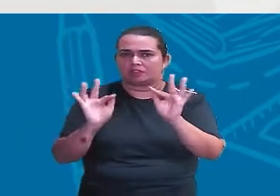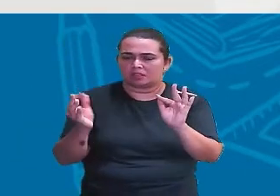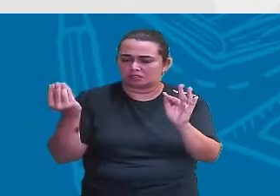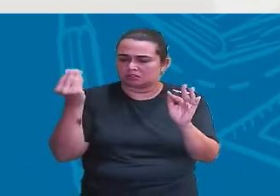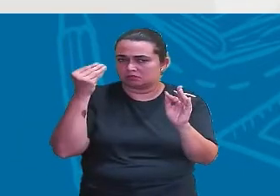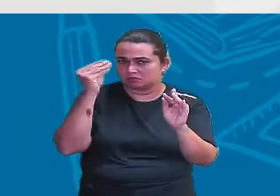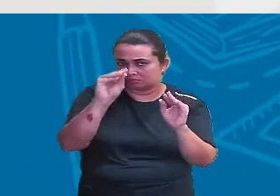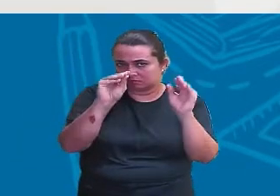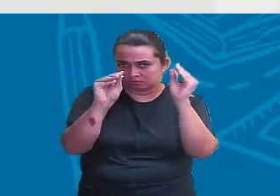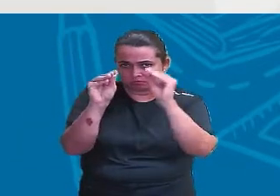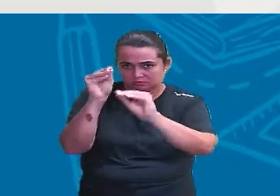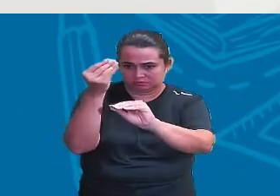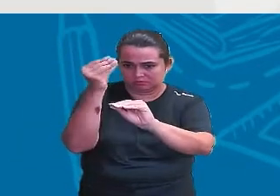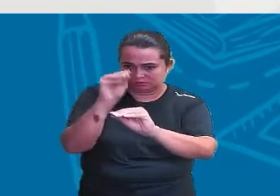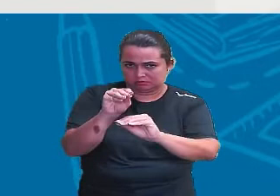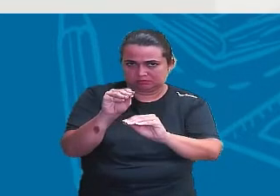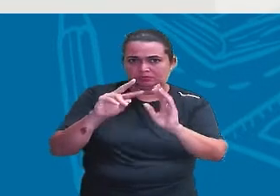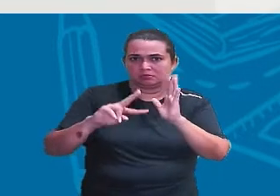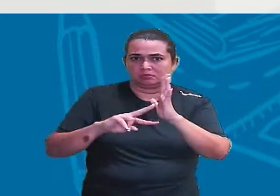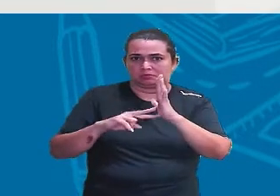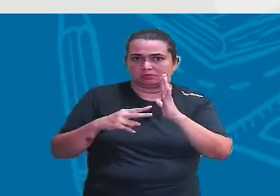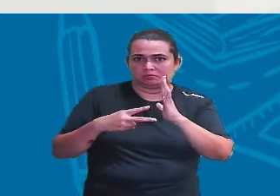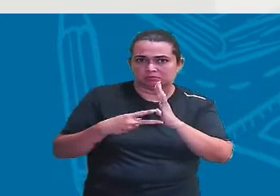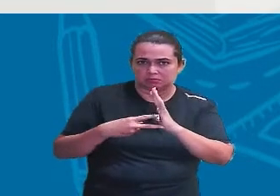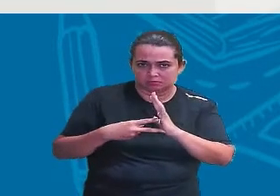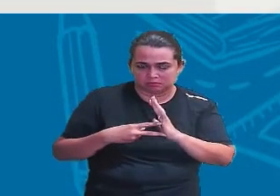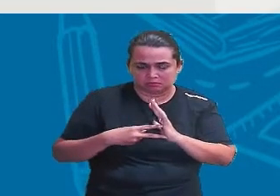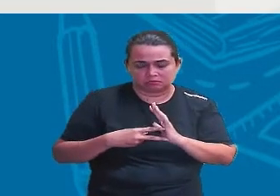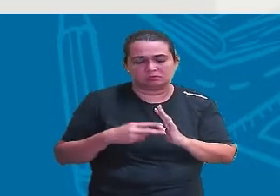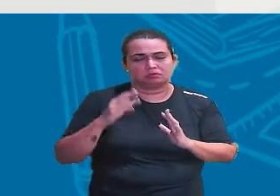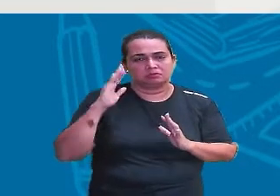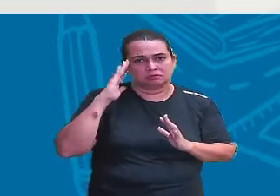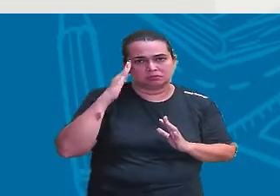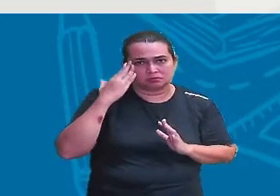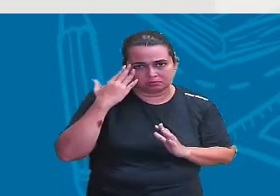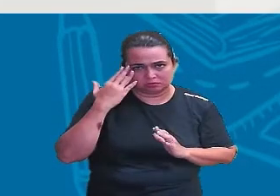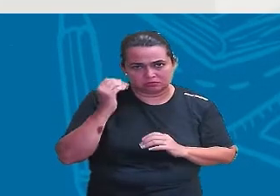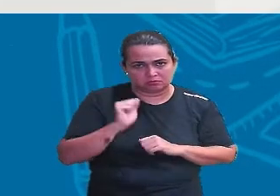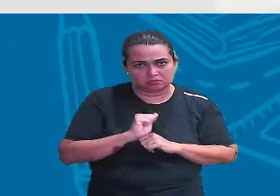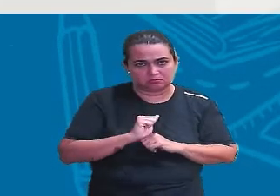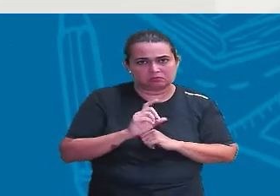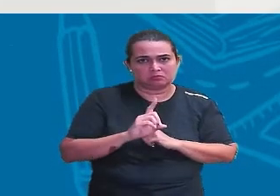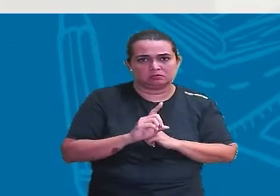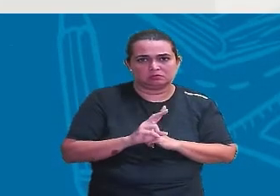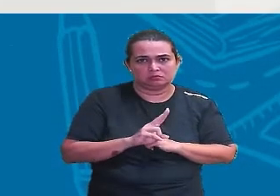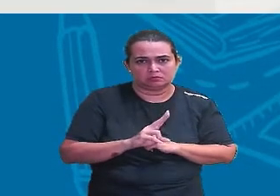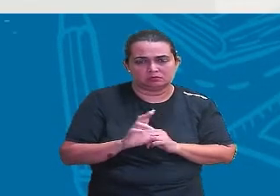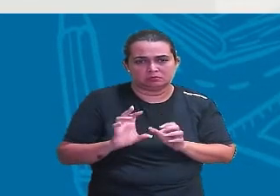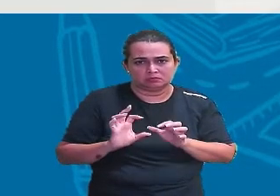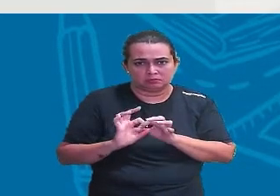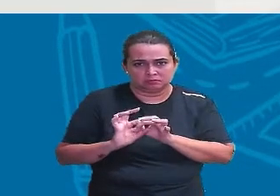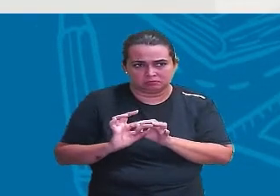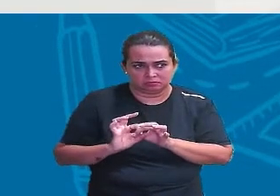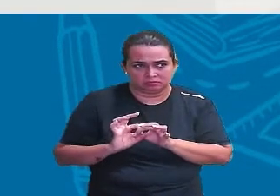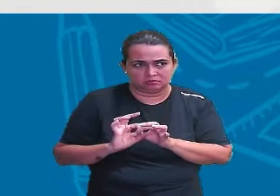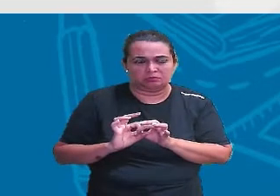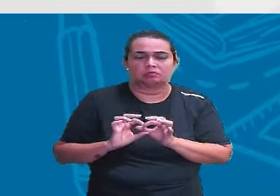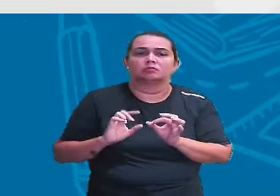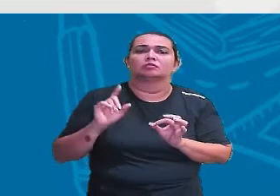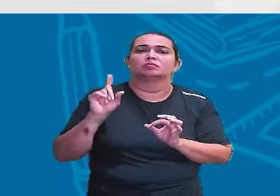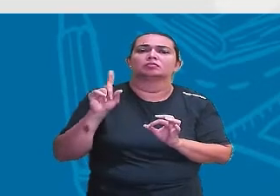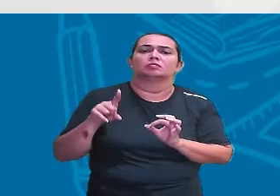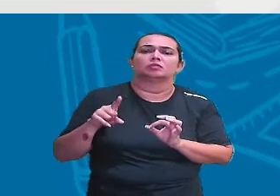a tua frase tenha ainda mais sentido. Agora, vê só. O advérbio conjuntivo são partes